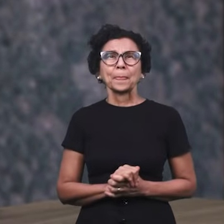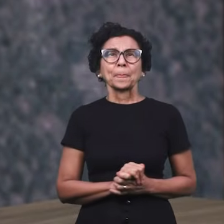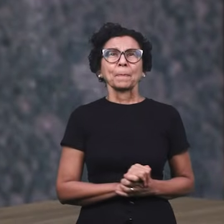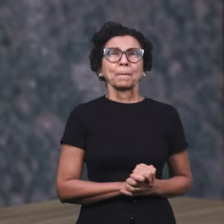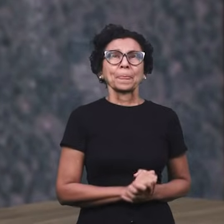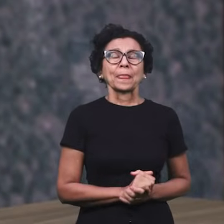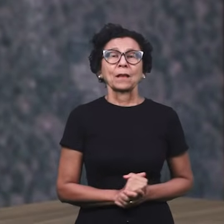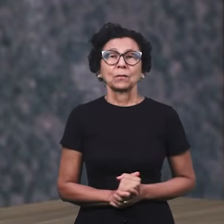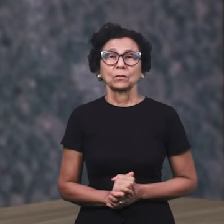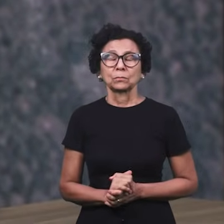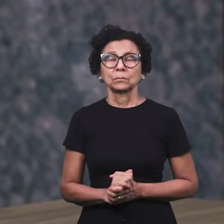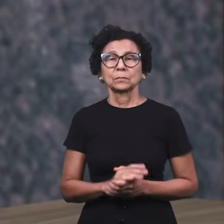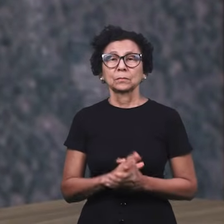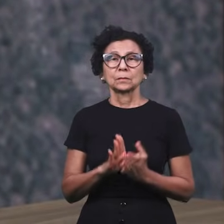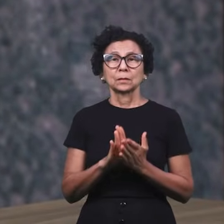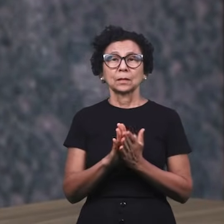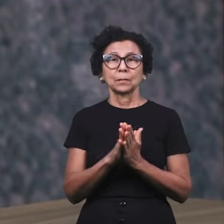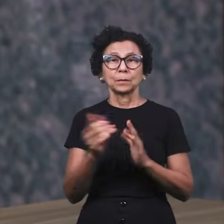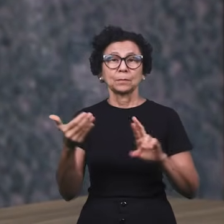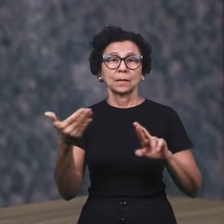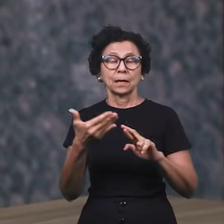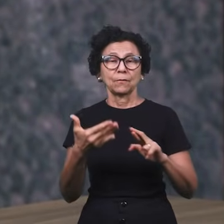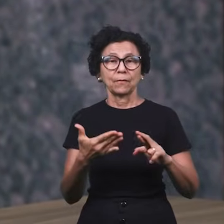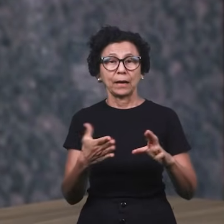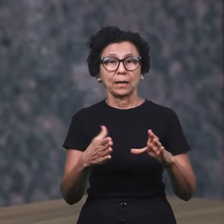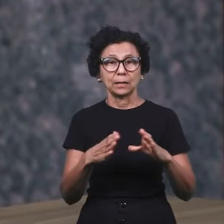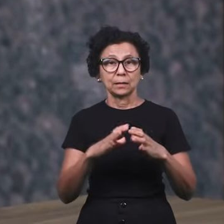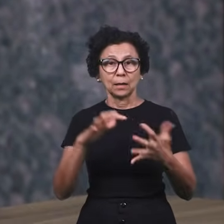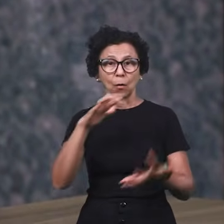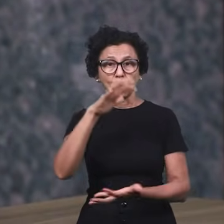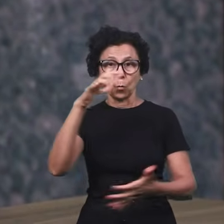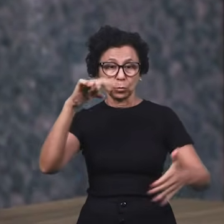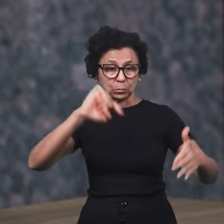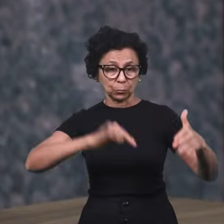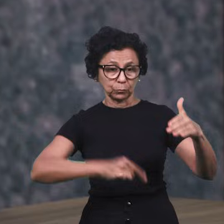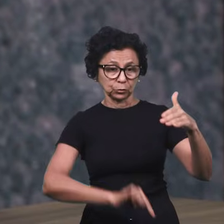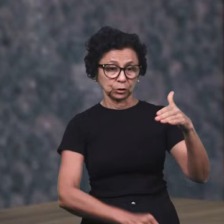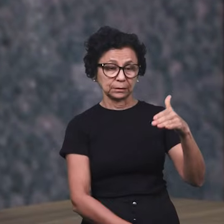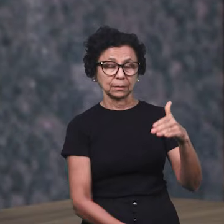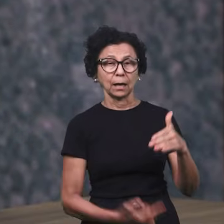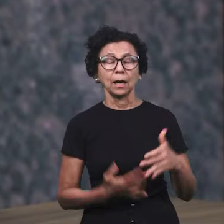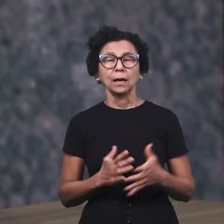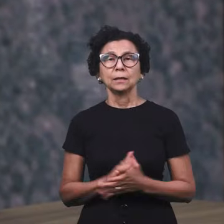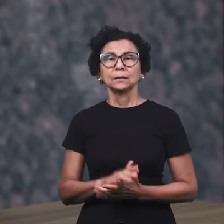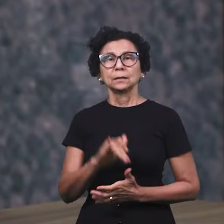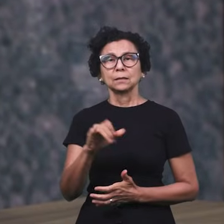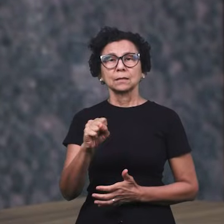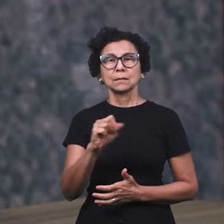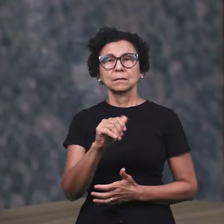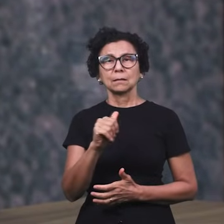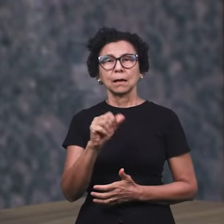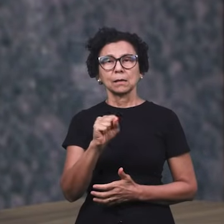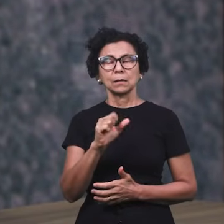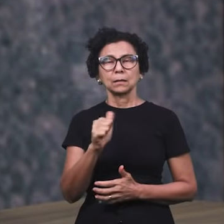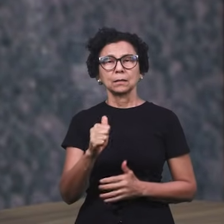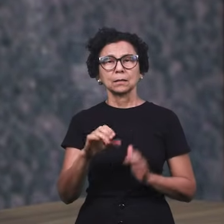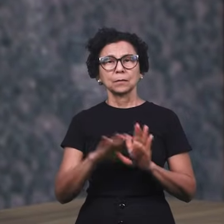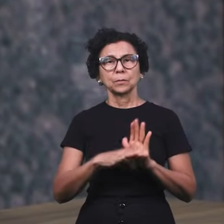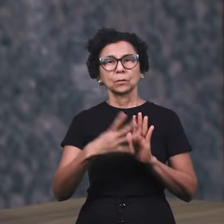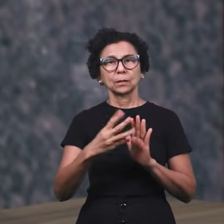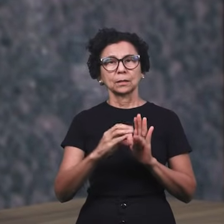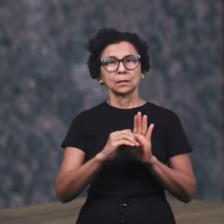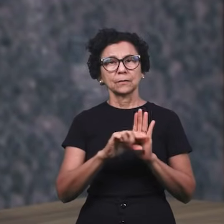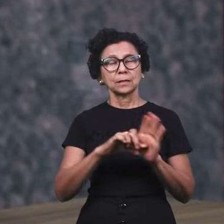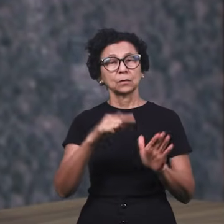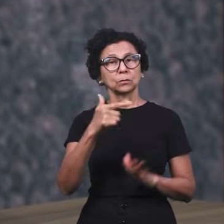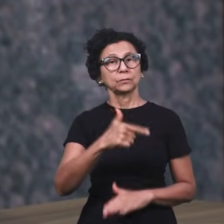a Bíblia fala dos abismos da terra, né? Sim. E a Bíblia diz, ó, Isaías 40:22, ele, o Senhor, é o